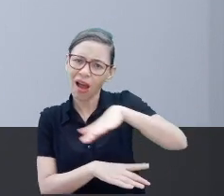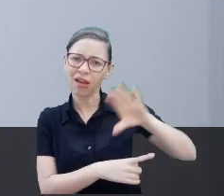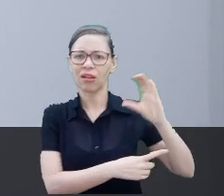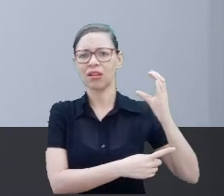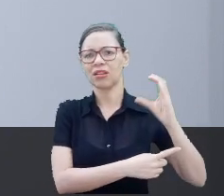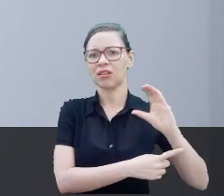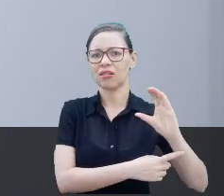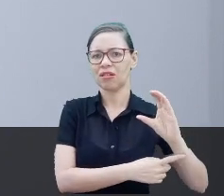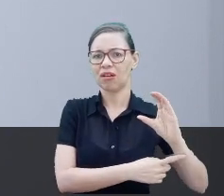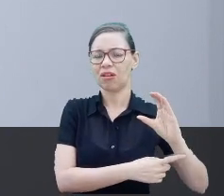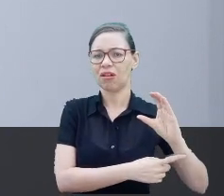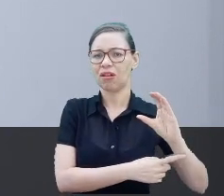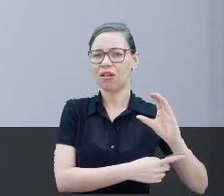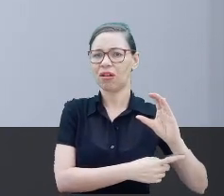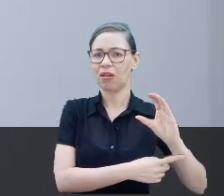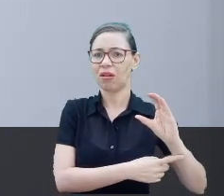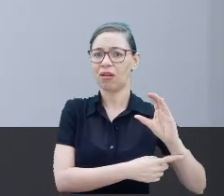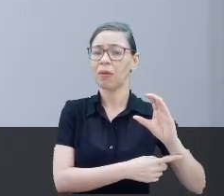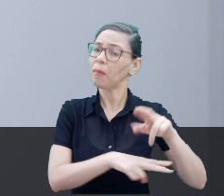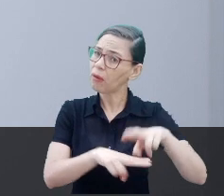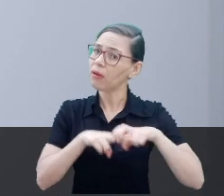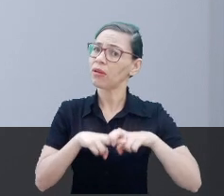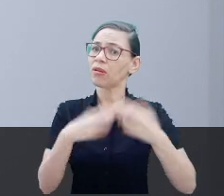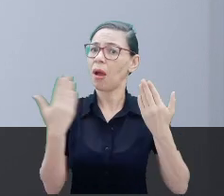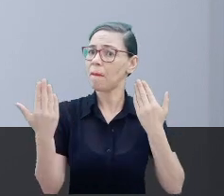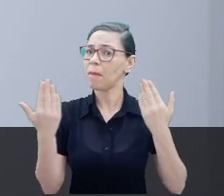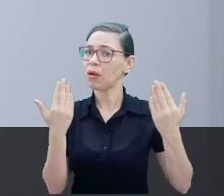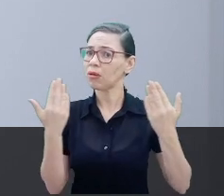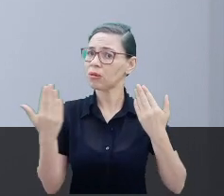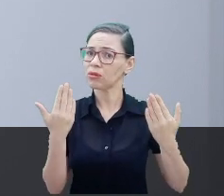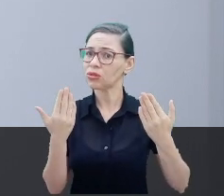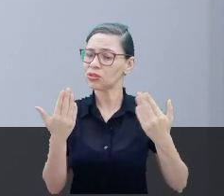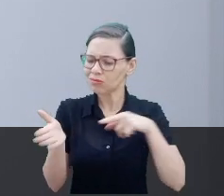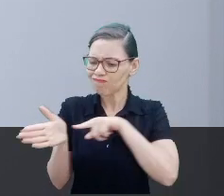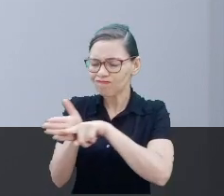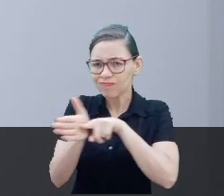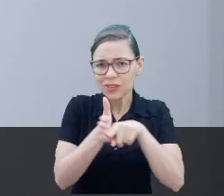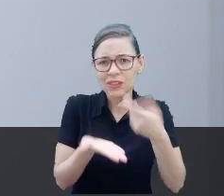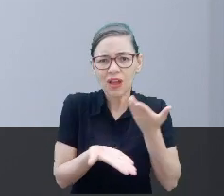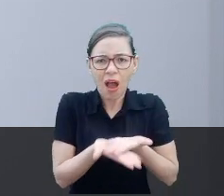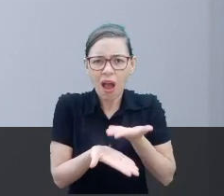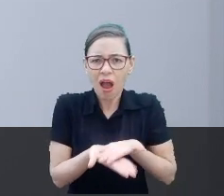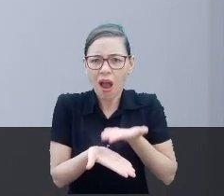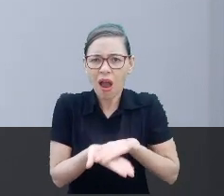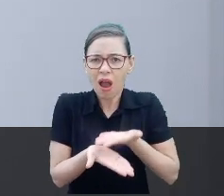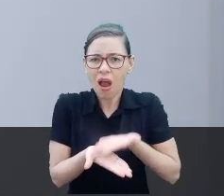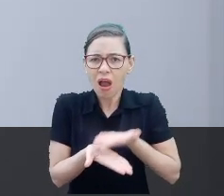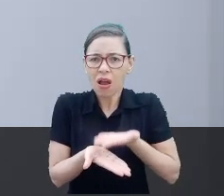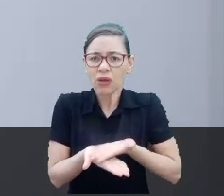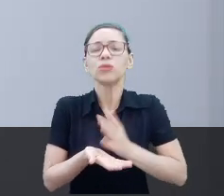trans com base na ciência. Então, a psicologia se destaca, sobre esses estudos,